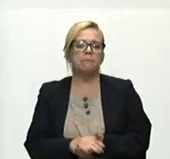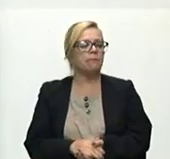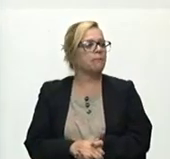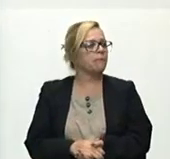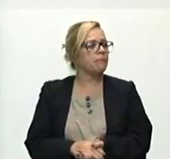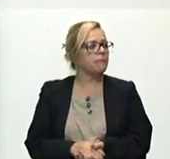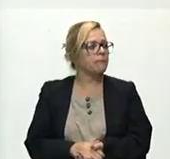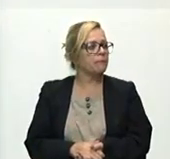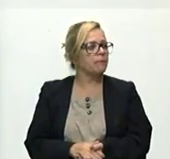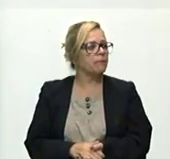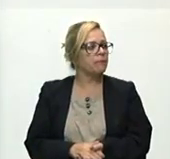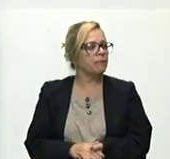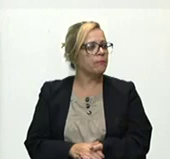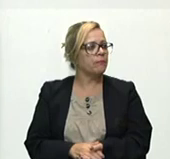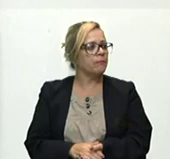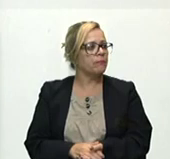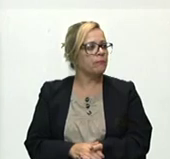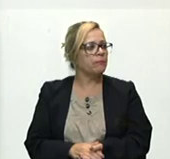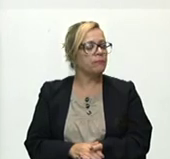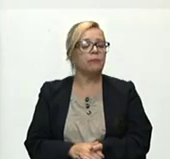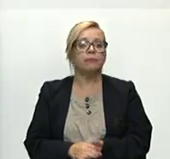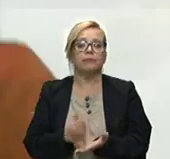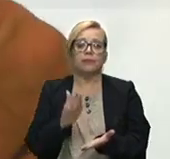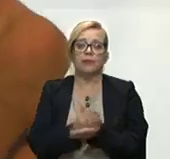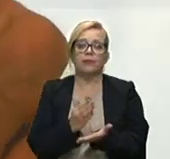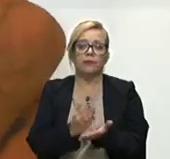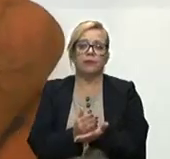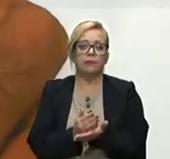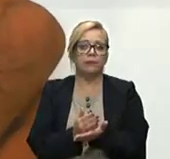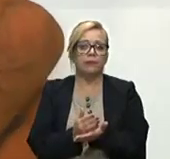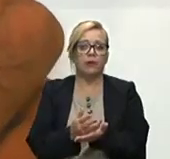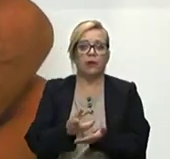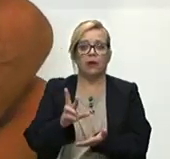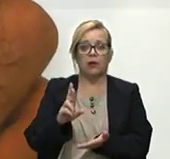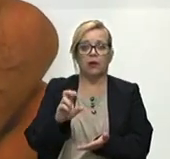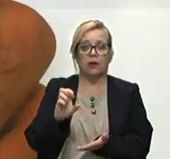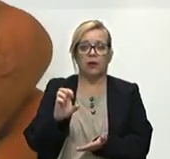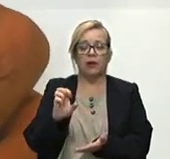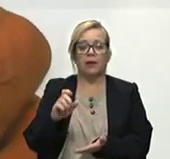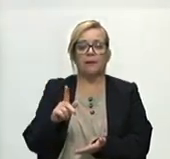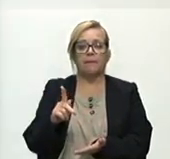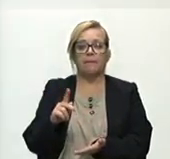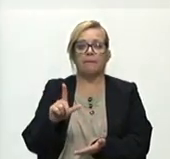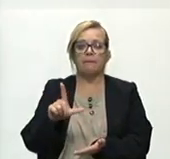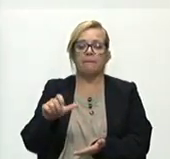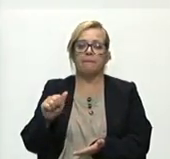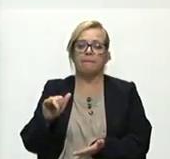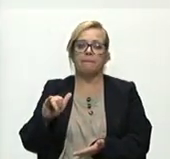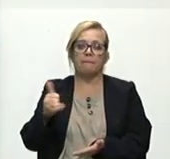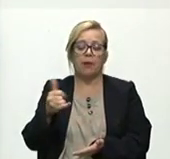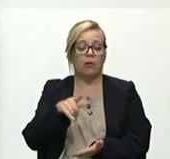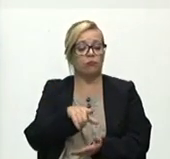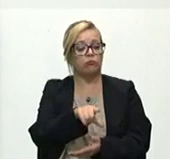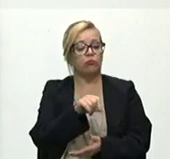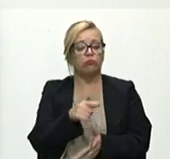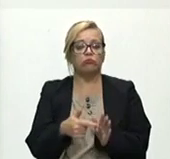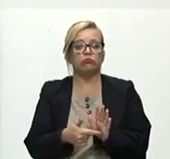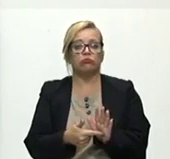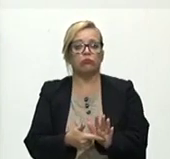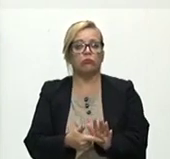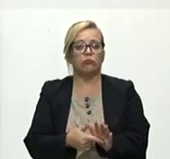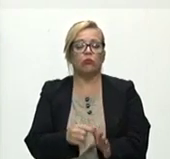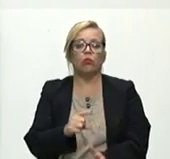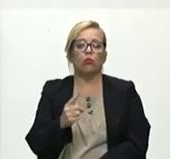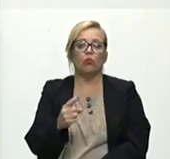amostral. Na tecla Replay, eu vou para a direita. Então, para a direita até aparecerem essas opções. 1 é o